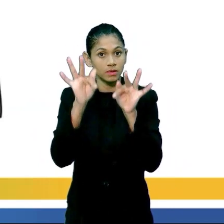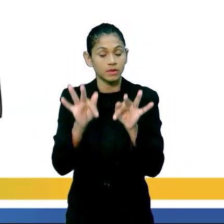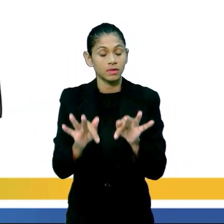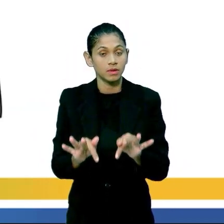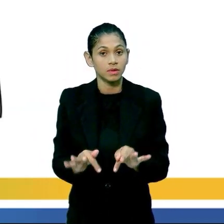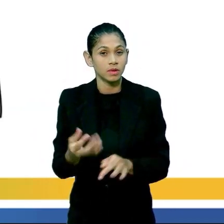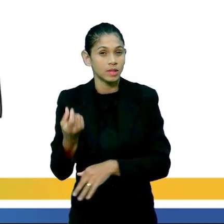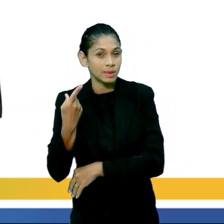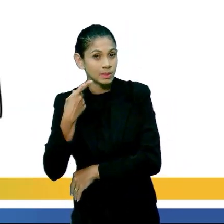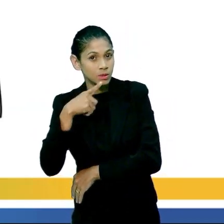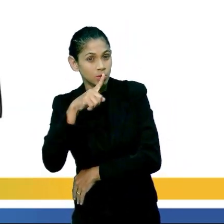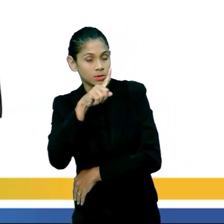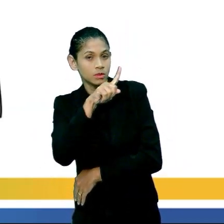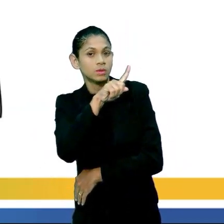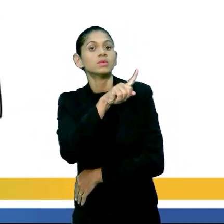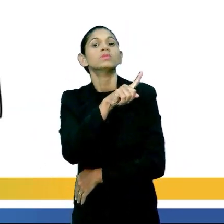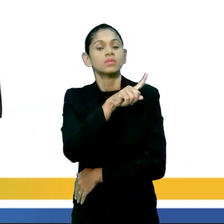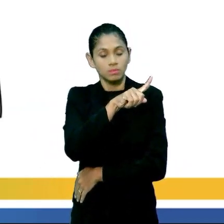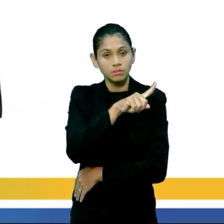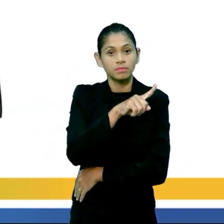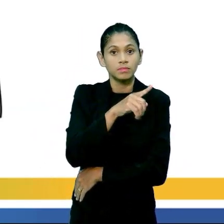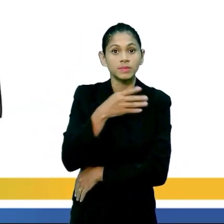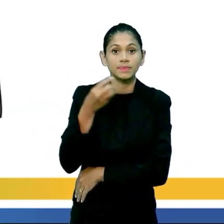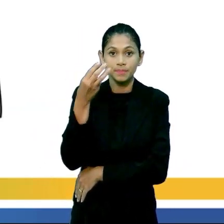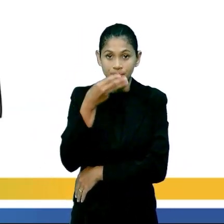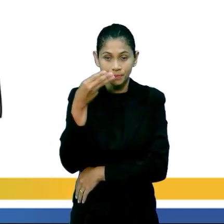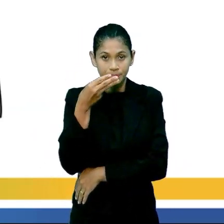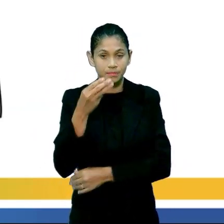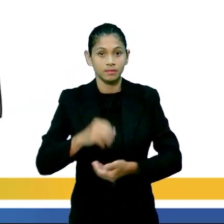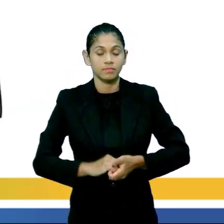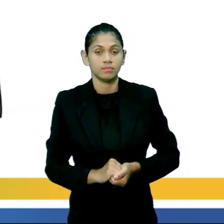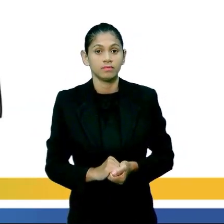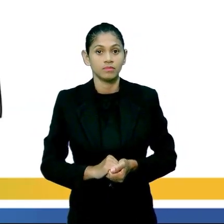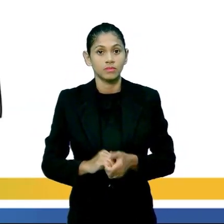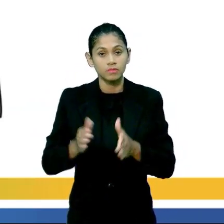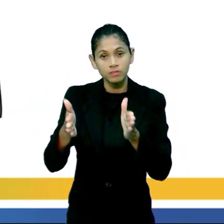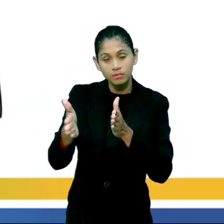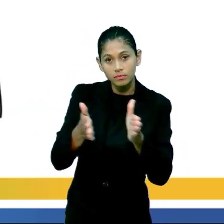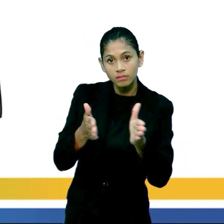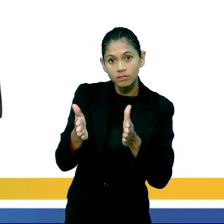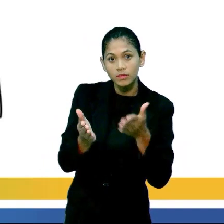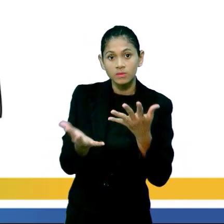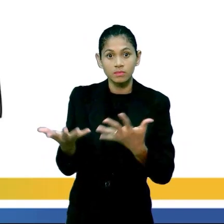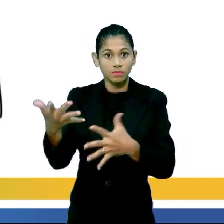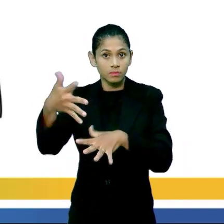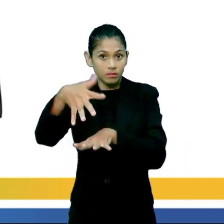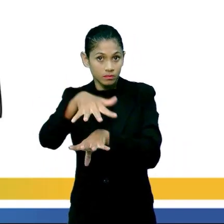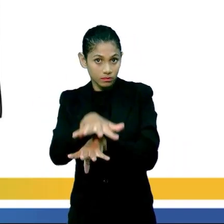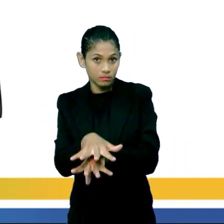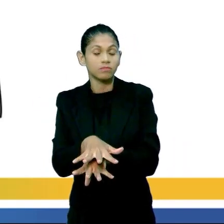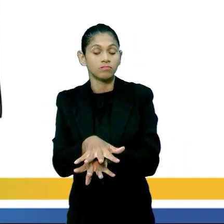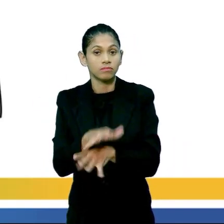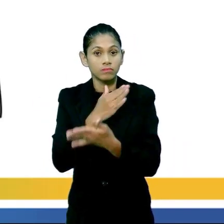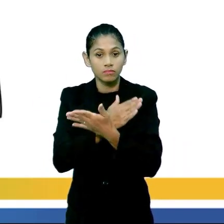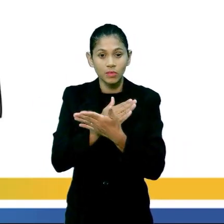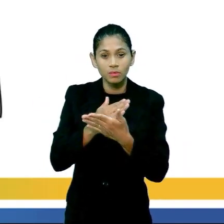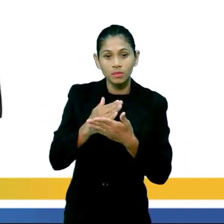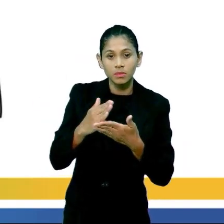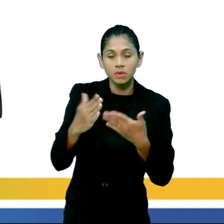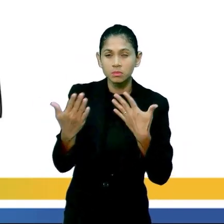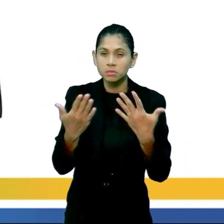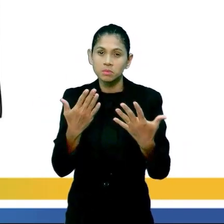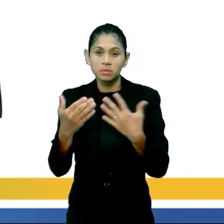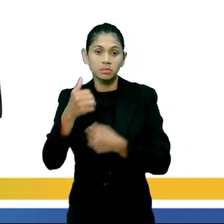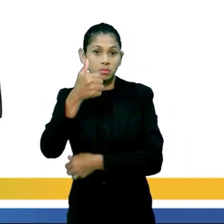da cana-de-açúcar, que é o que configura a colonização. Já o período colonial, ele vai começar em 1530